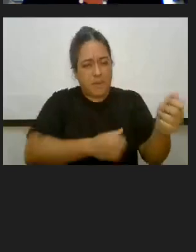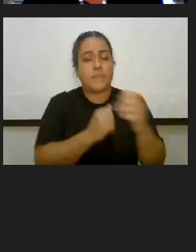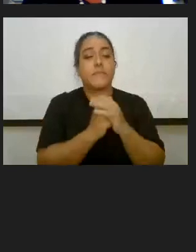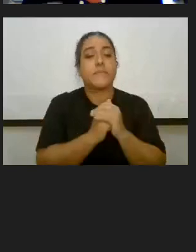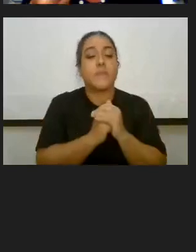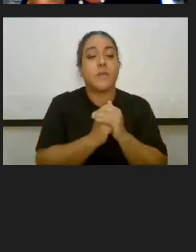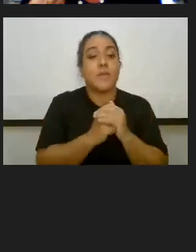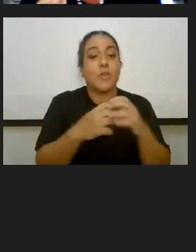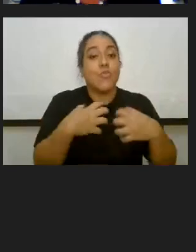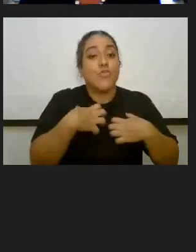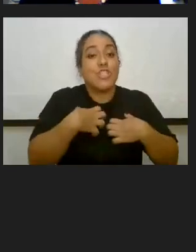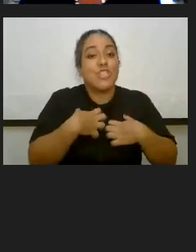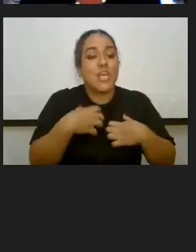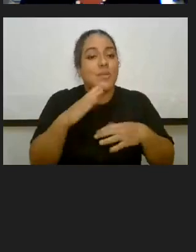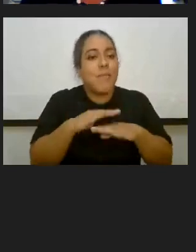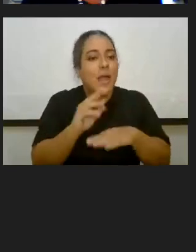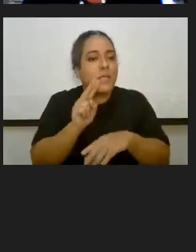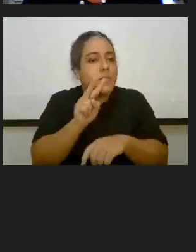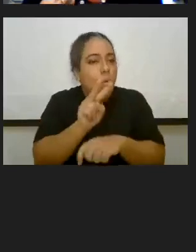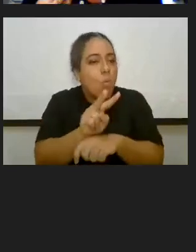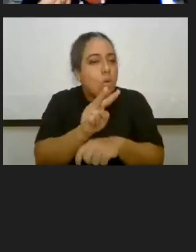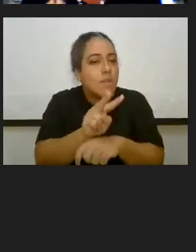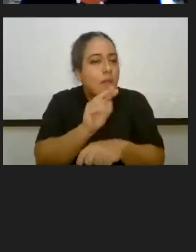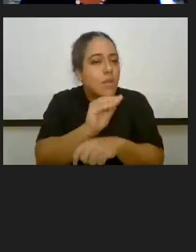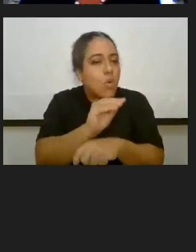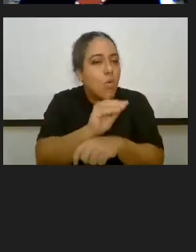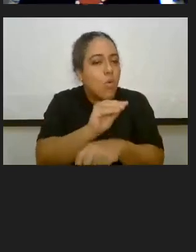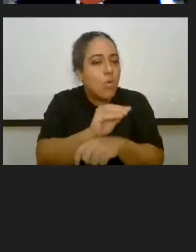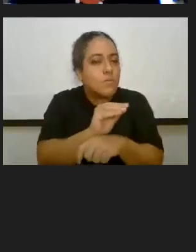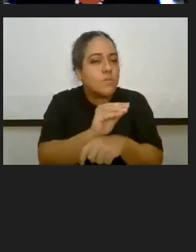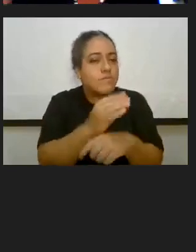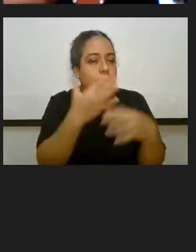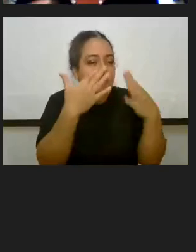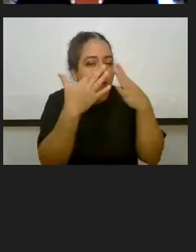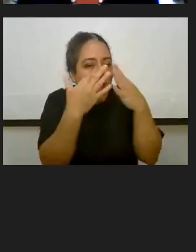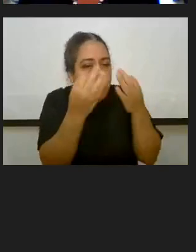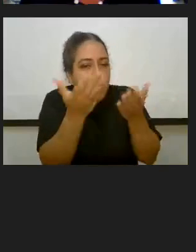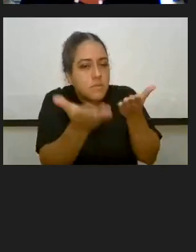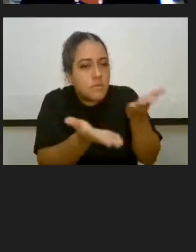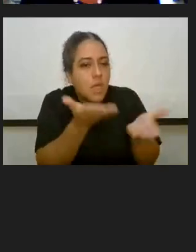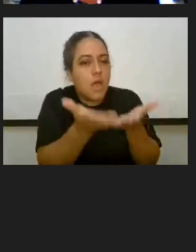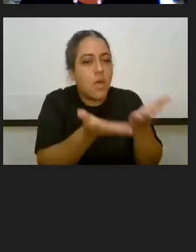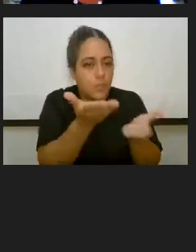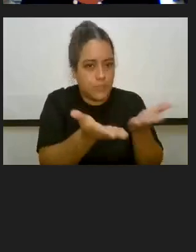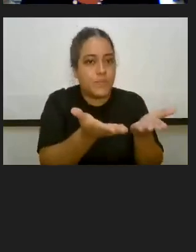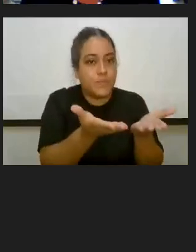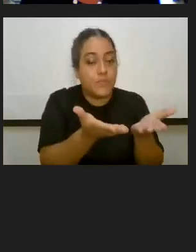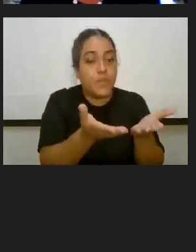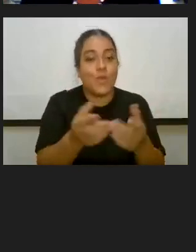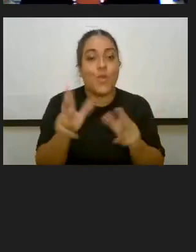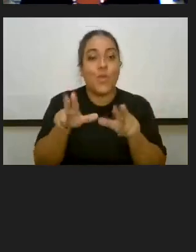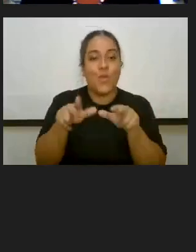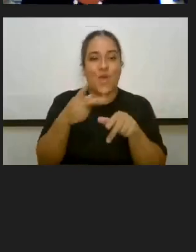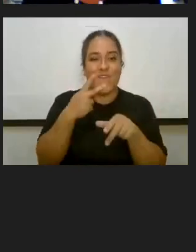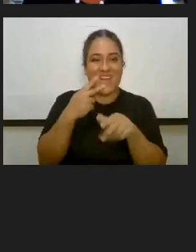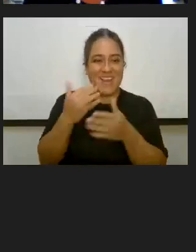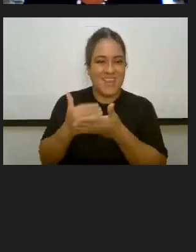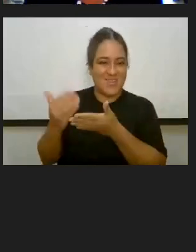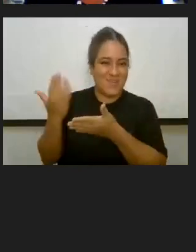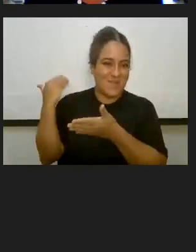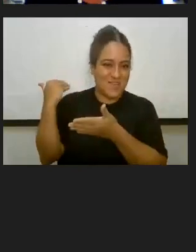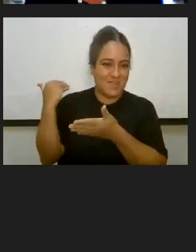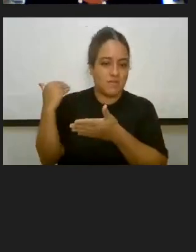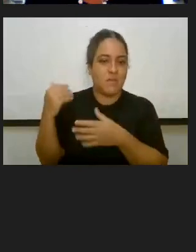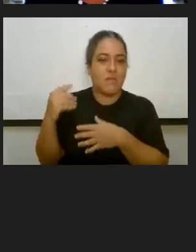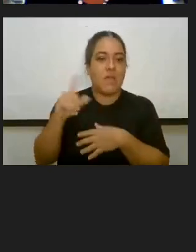mais cuidadosa, mais atenciosa, e aquilo que eu falei no começo, não